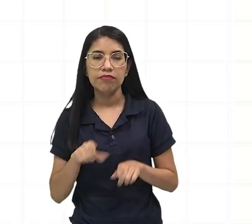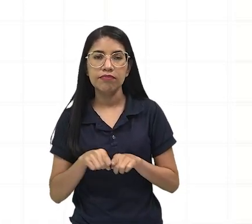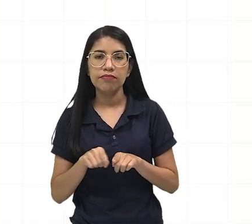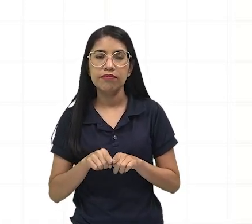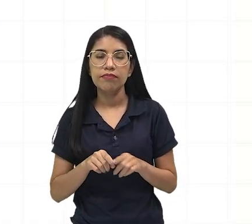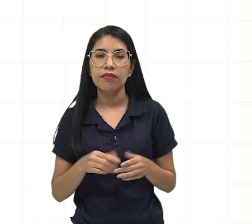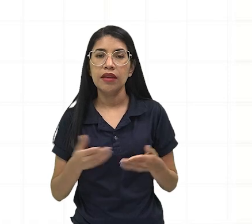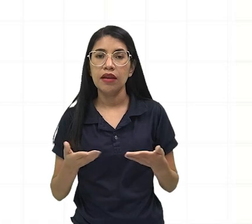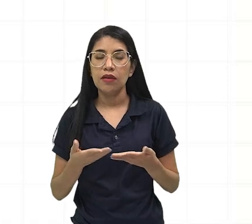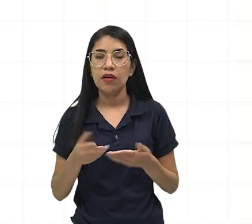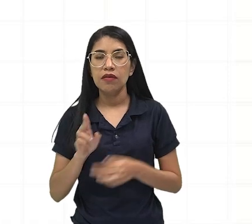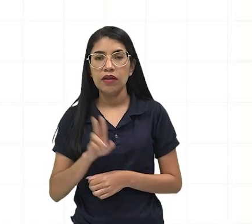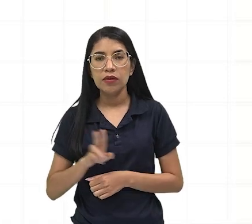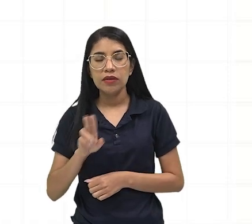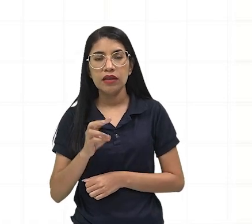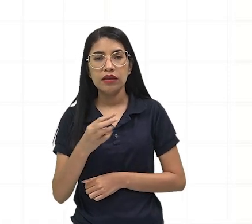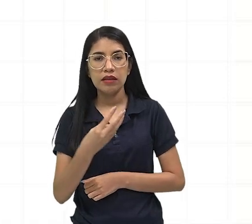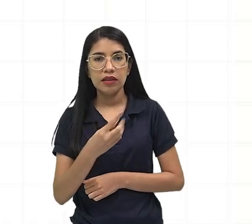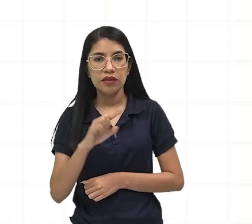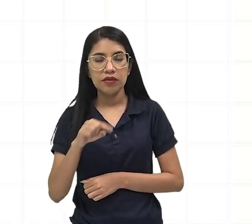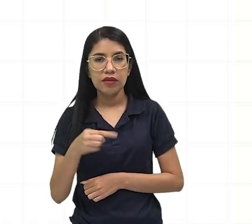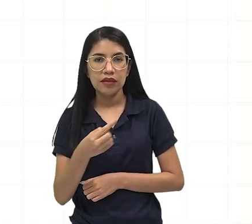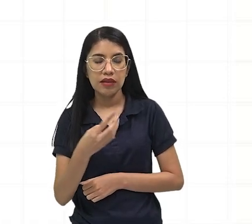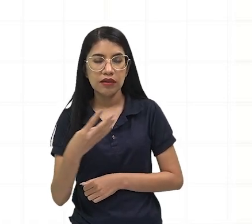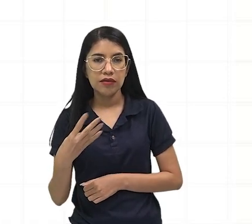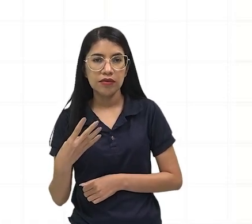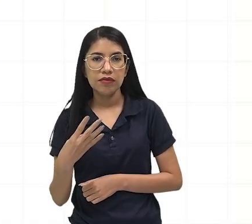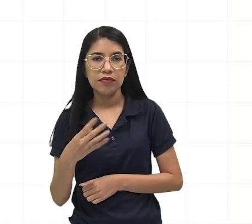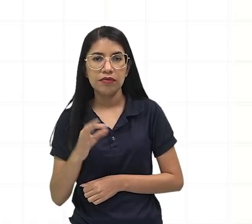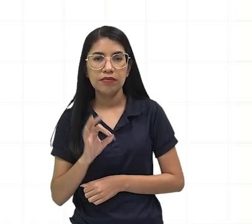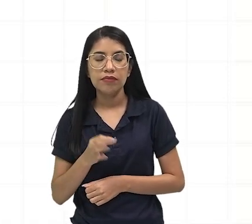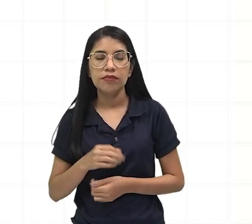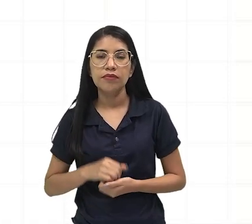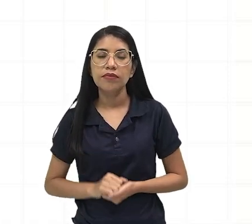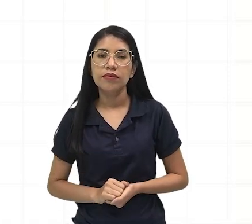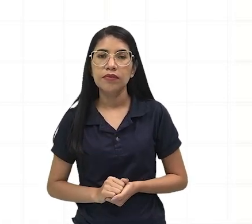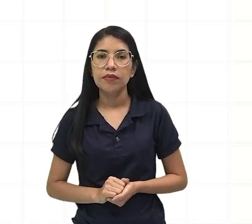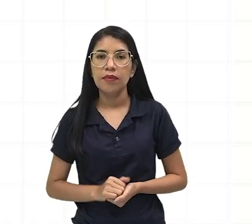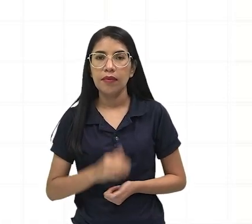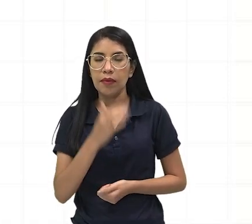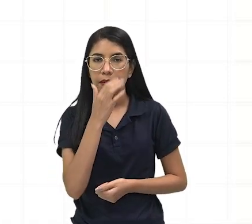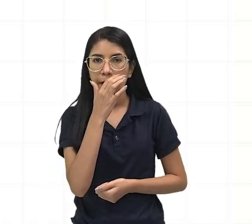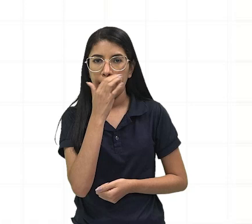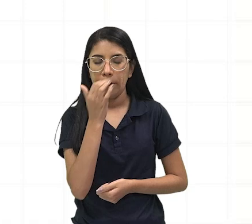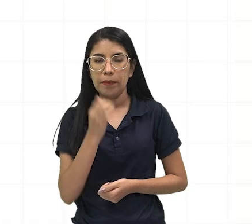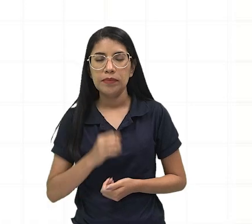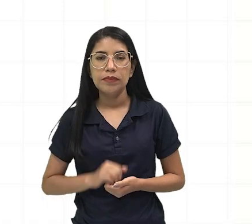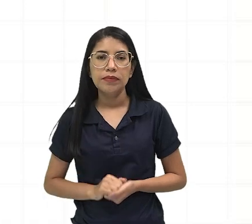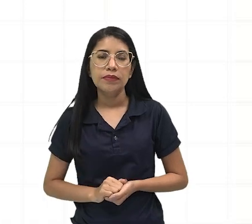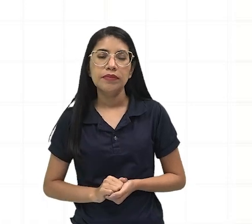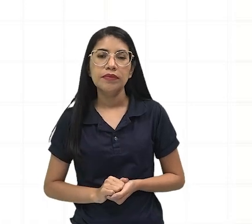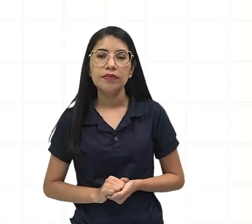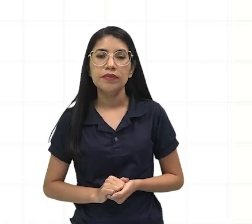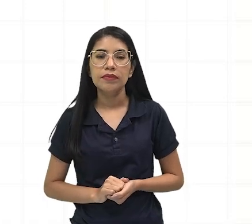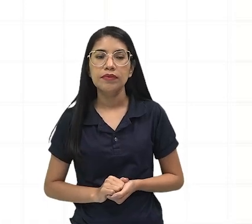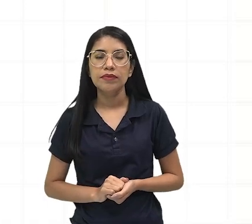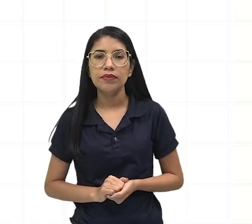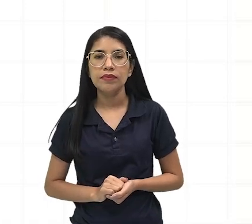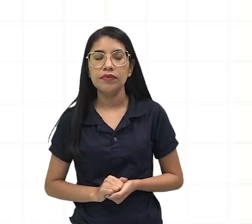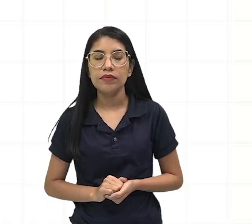Aqui, então, quando fala isso, nós vamos colocar 3,14 no lugar do π.